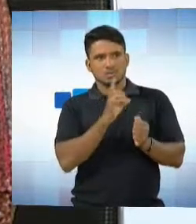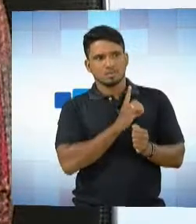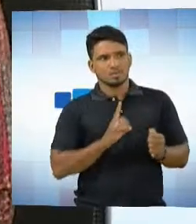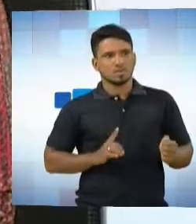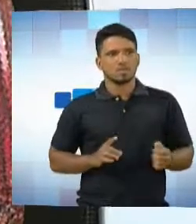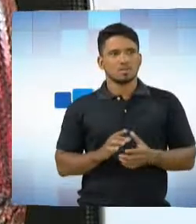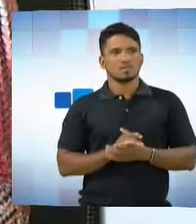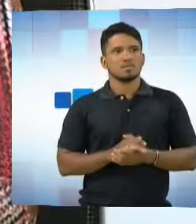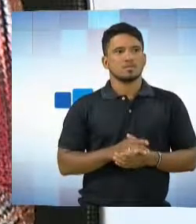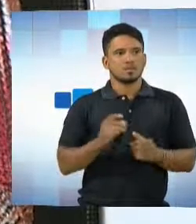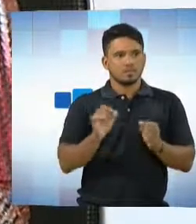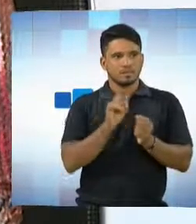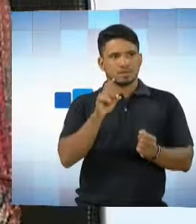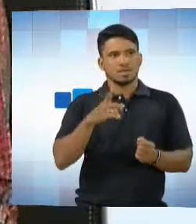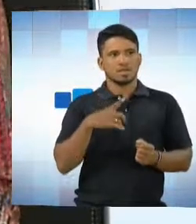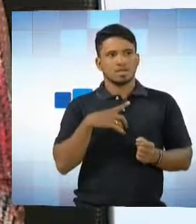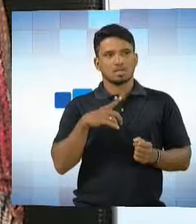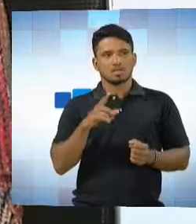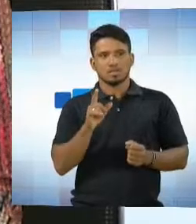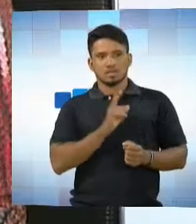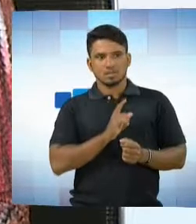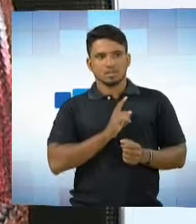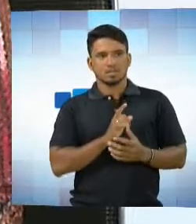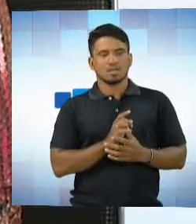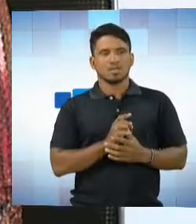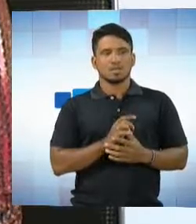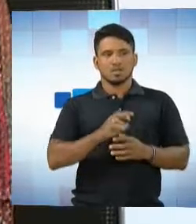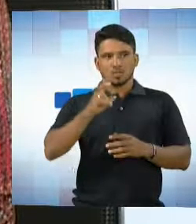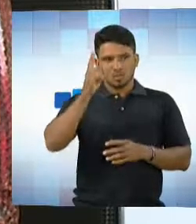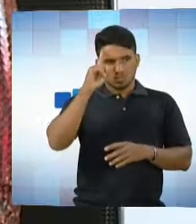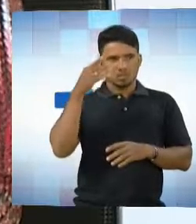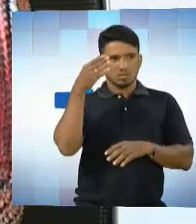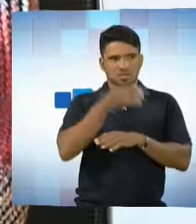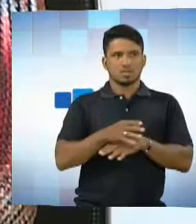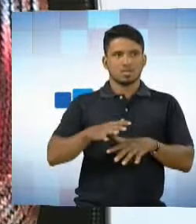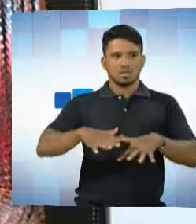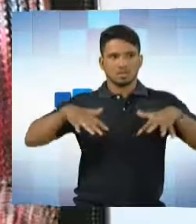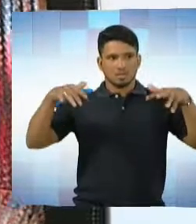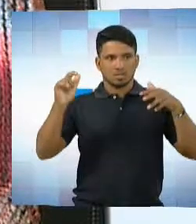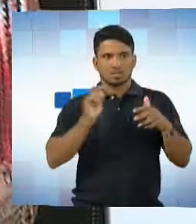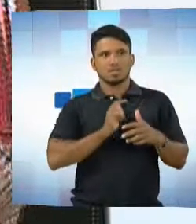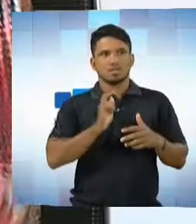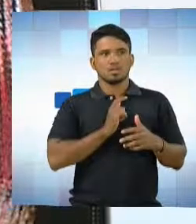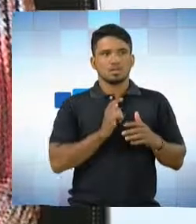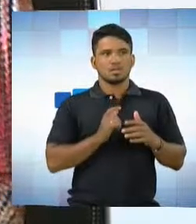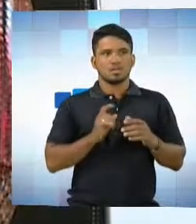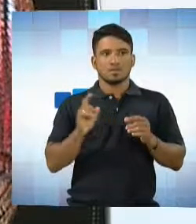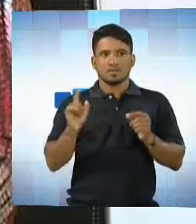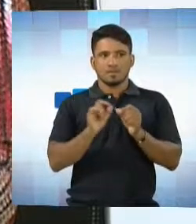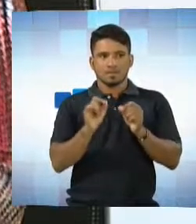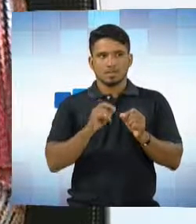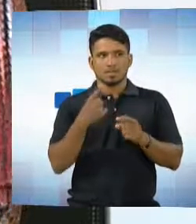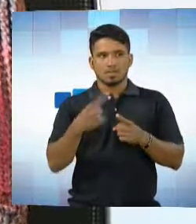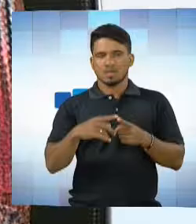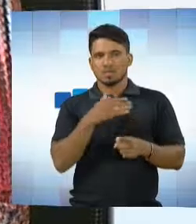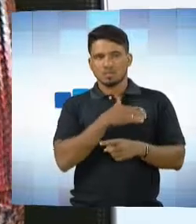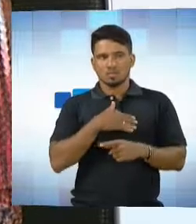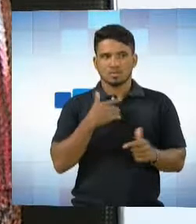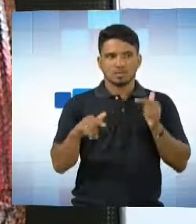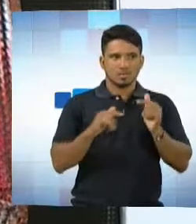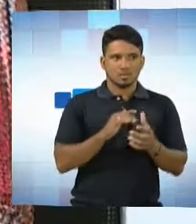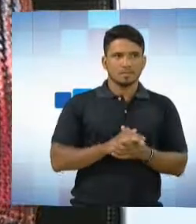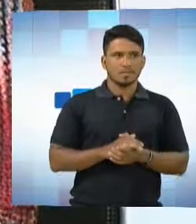eles estão fazendo. Lá não, porque lá porque a gente está todo dia lá no plenário e a gente Sim. tem acesso ao que eles estão fazendo, porque eles estão mostrando ali o